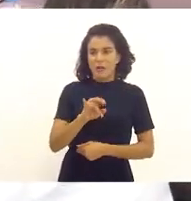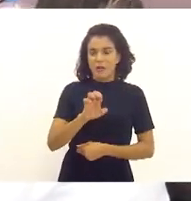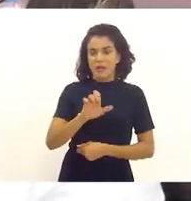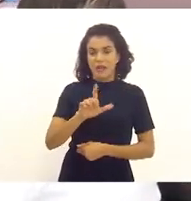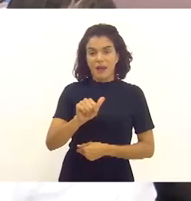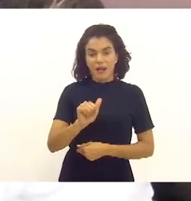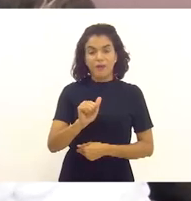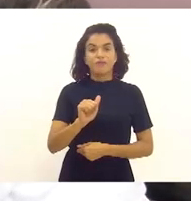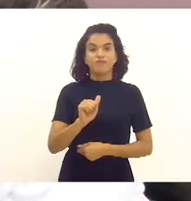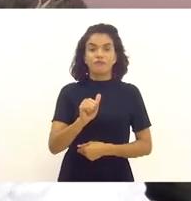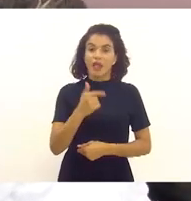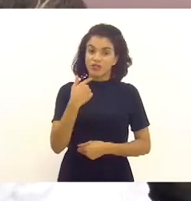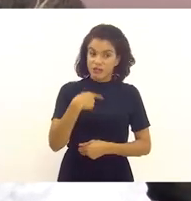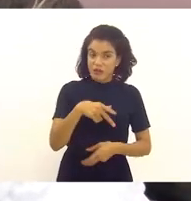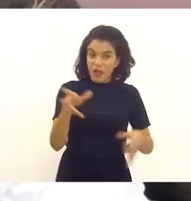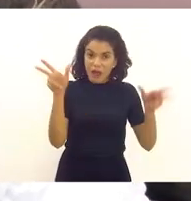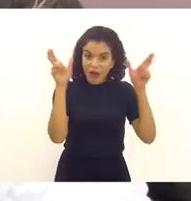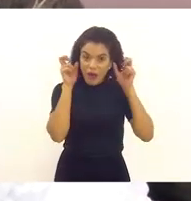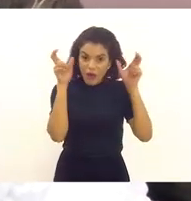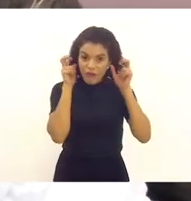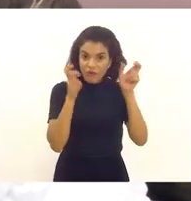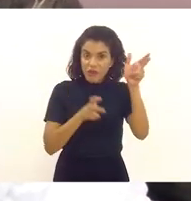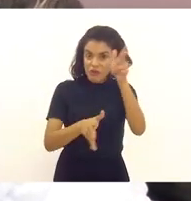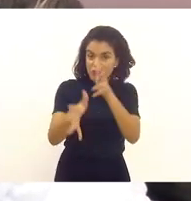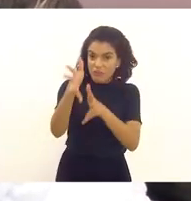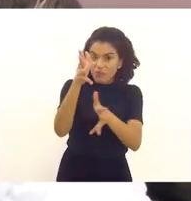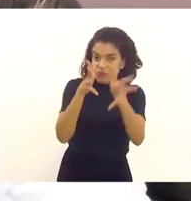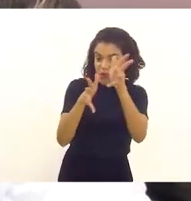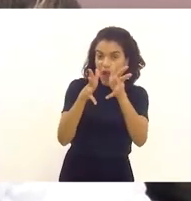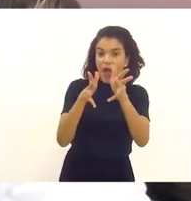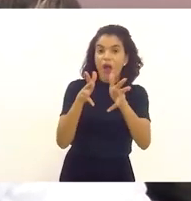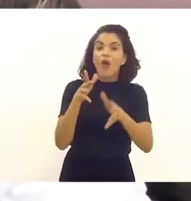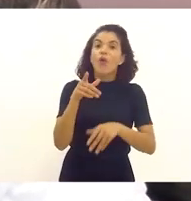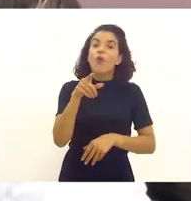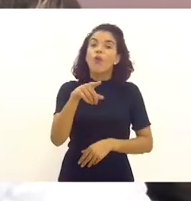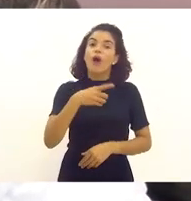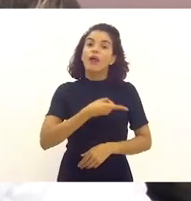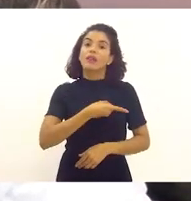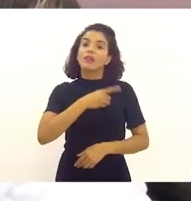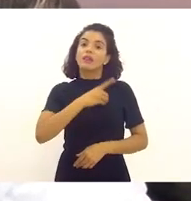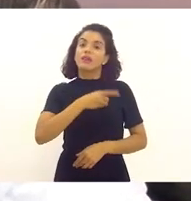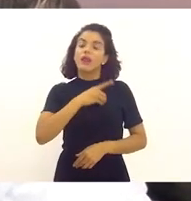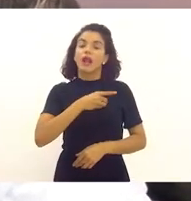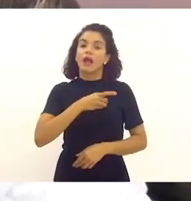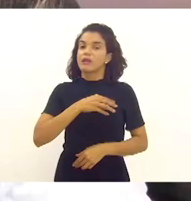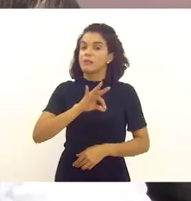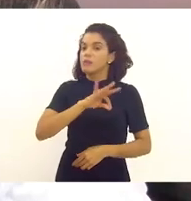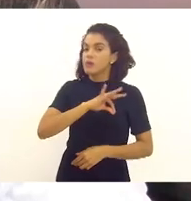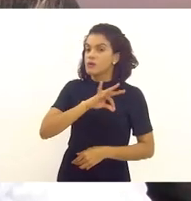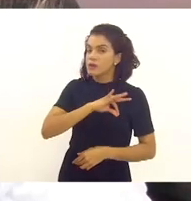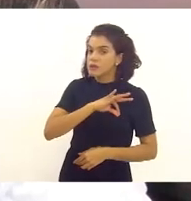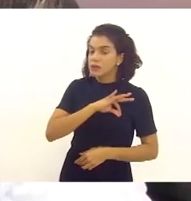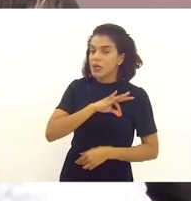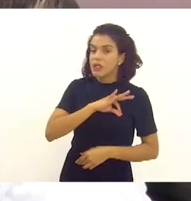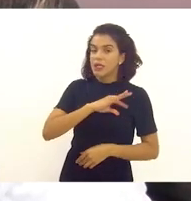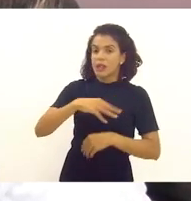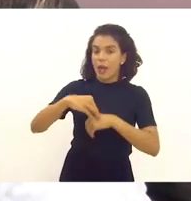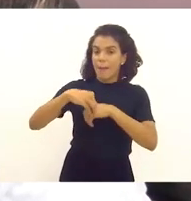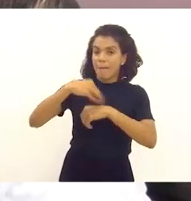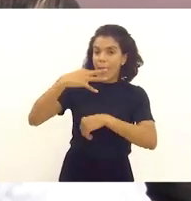porque isso a gente está ouvindo de uma delegada de polícia que tá trazendo elementos